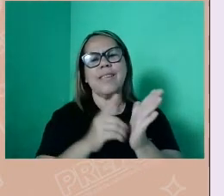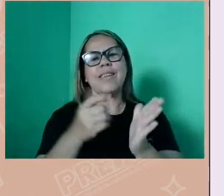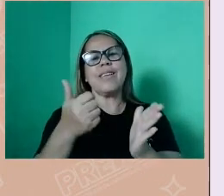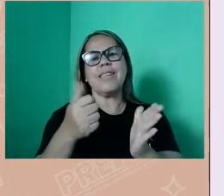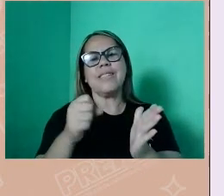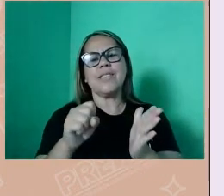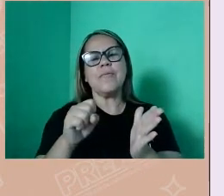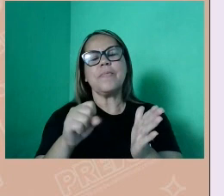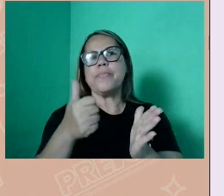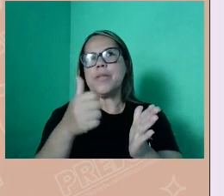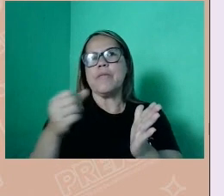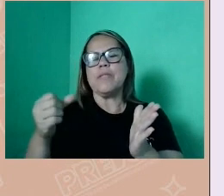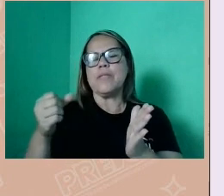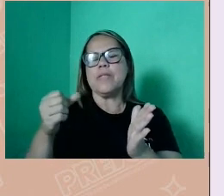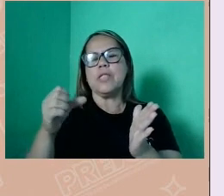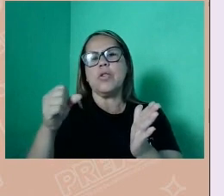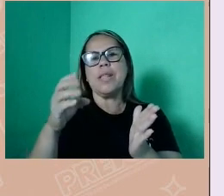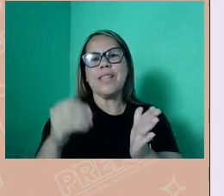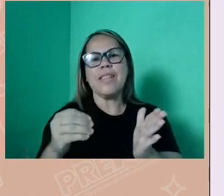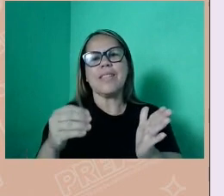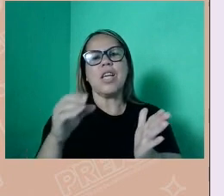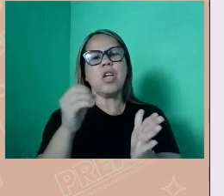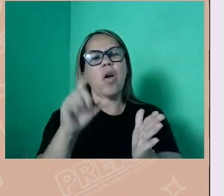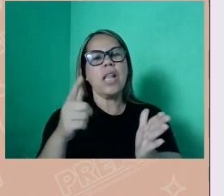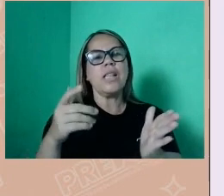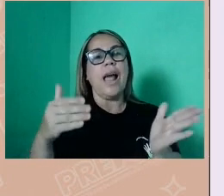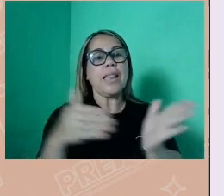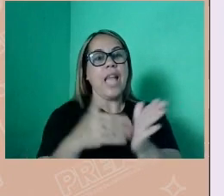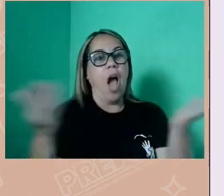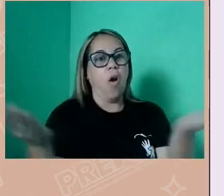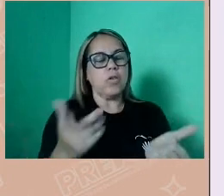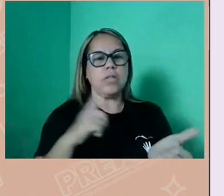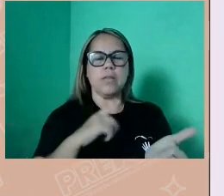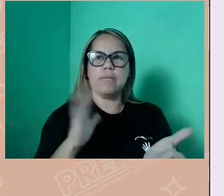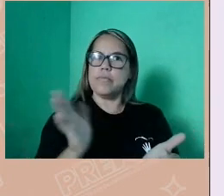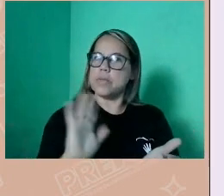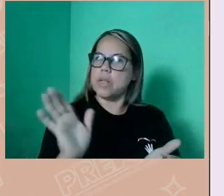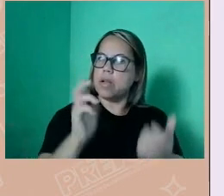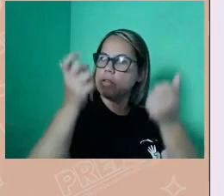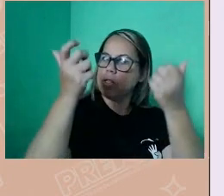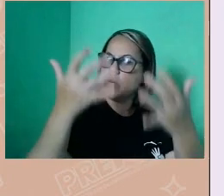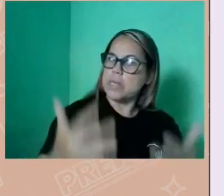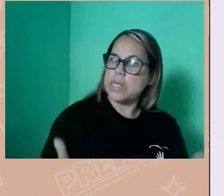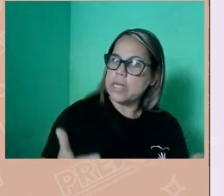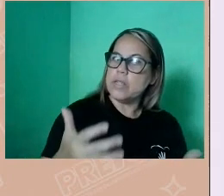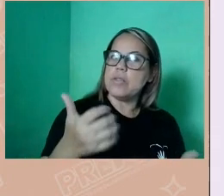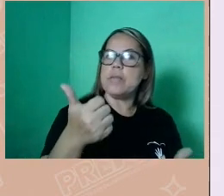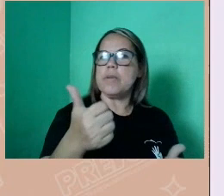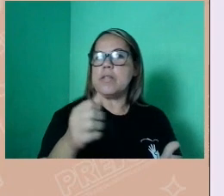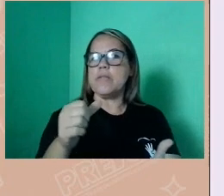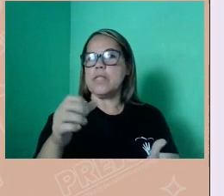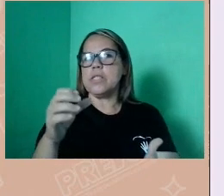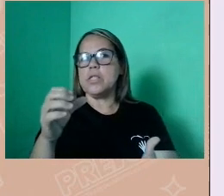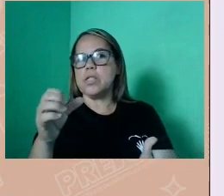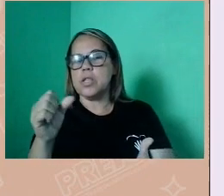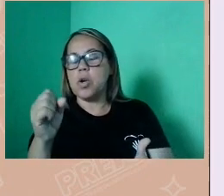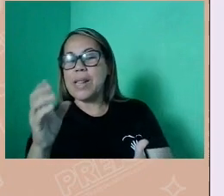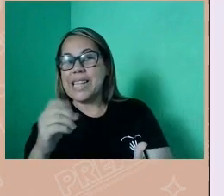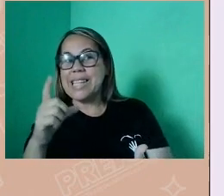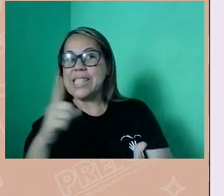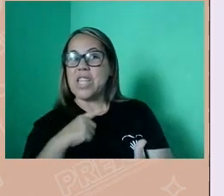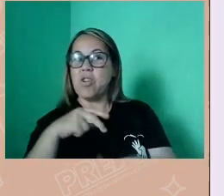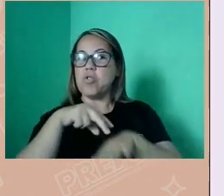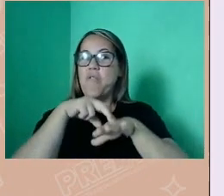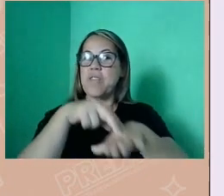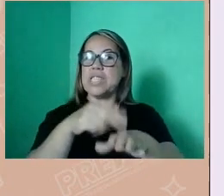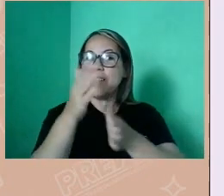Olinda e está presente até hoje não é isso né gente ele falou que na década de 80 tinham surfistas de trem no Rio de Janeiro mas